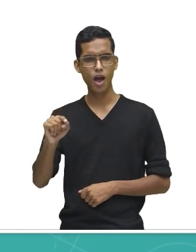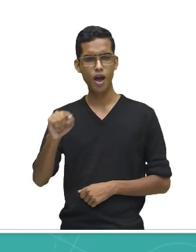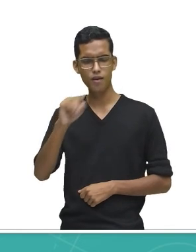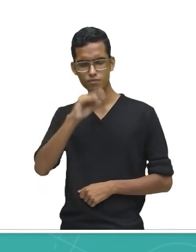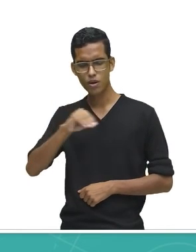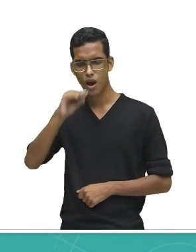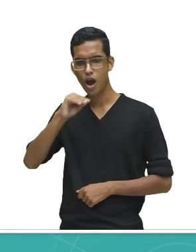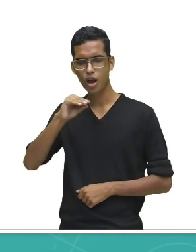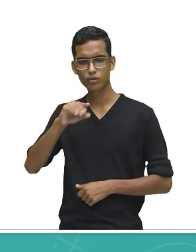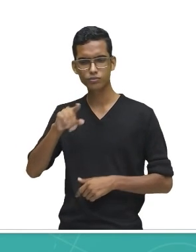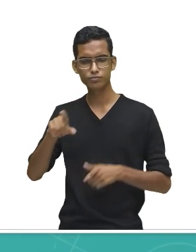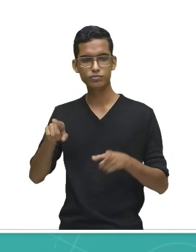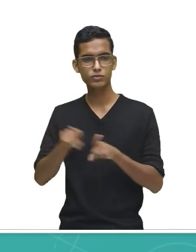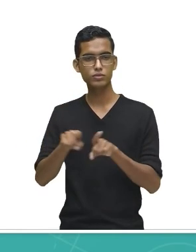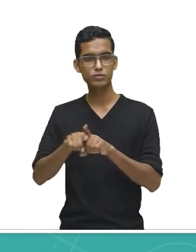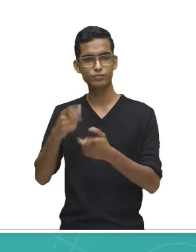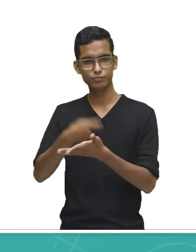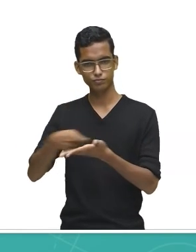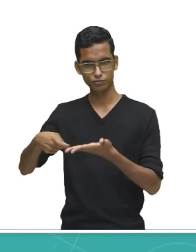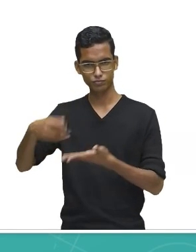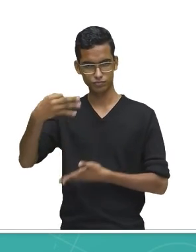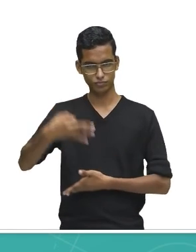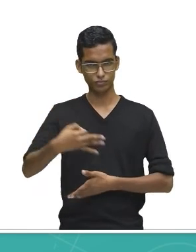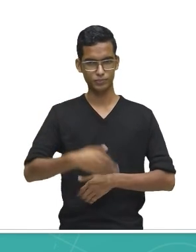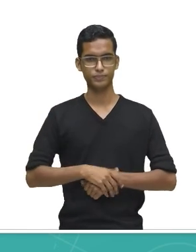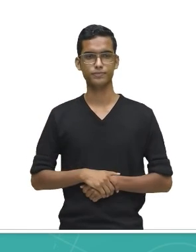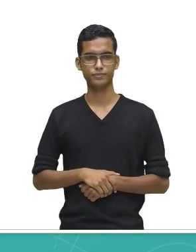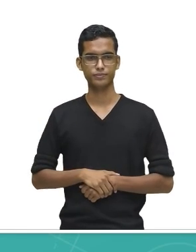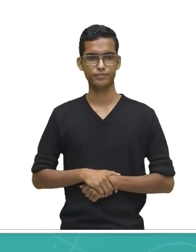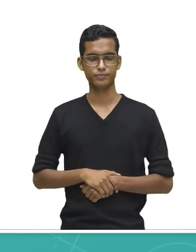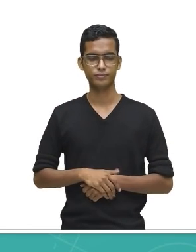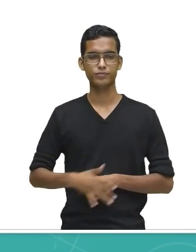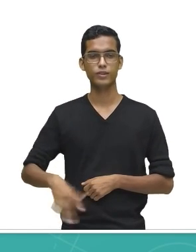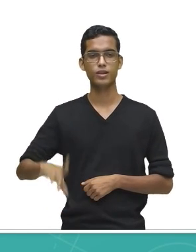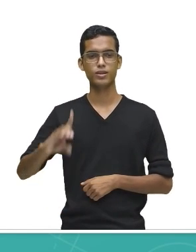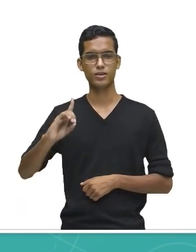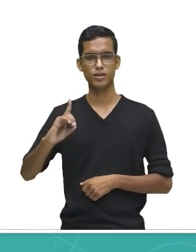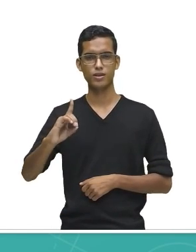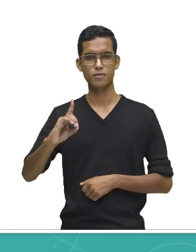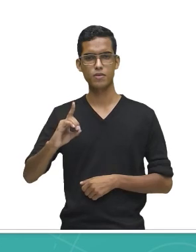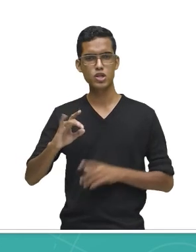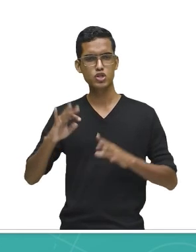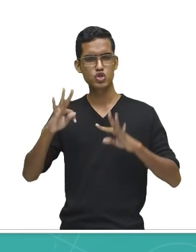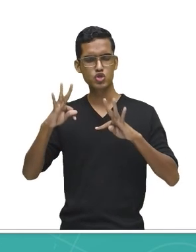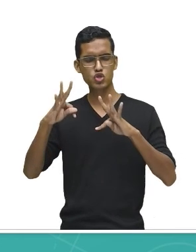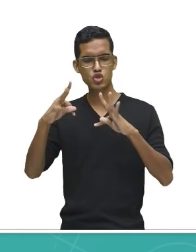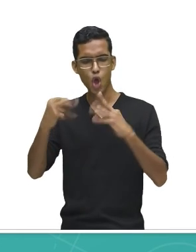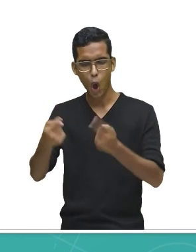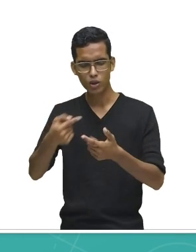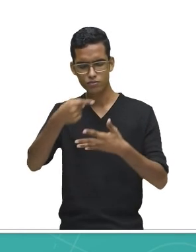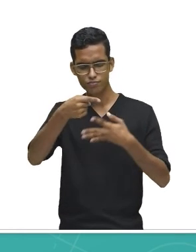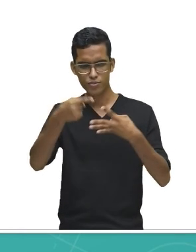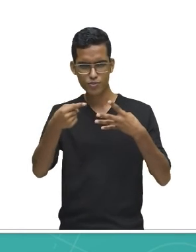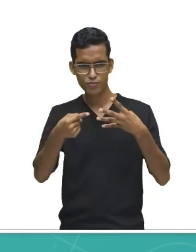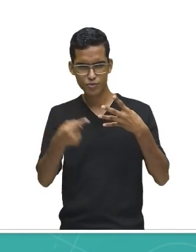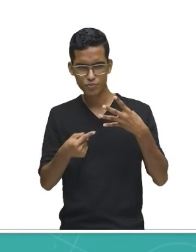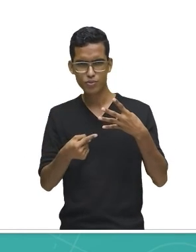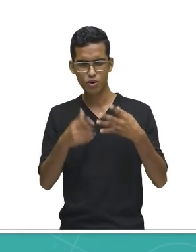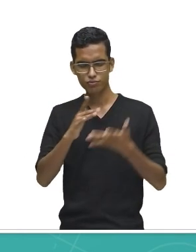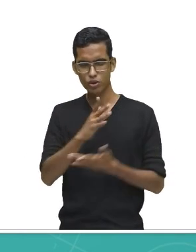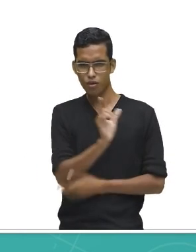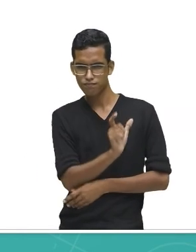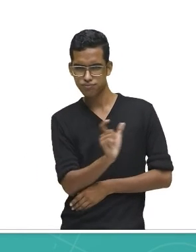acham? E D, todas foram pronunciadas corretamente. Então, vocês